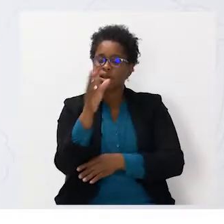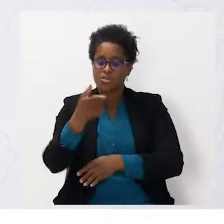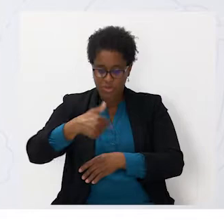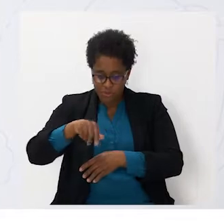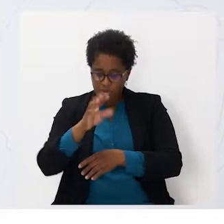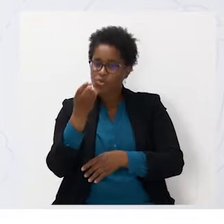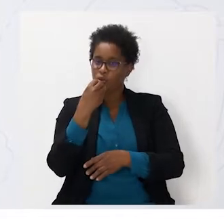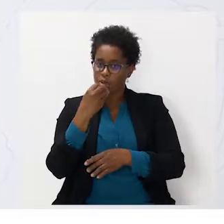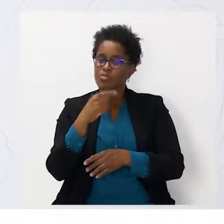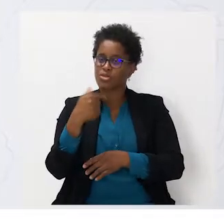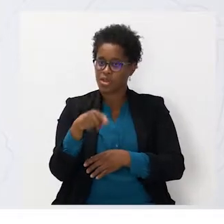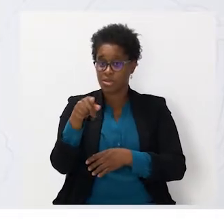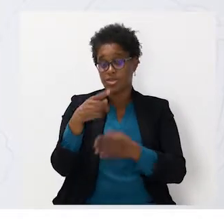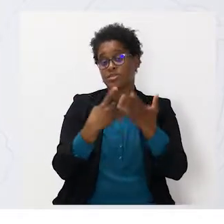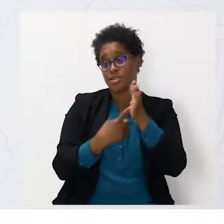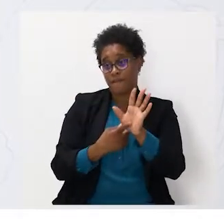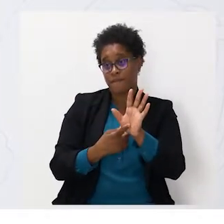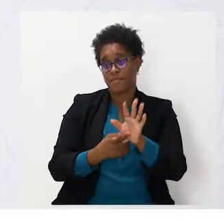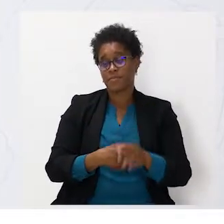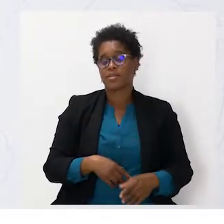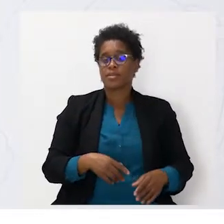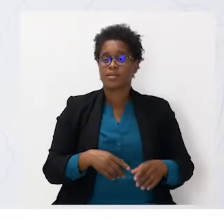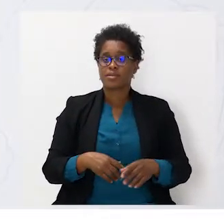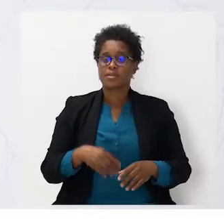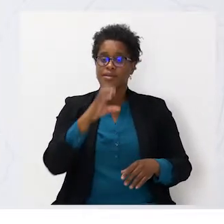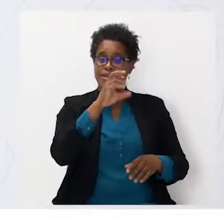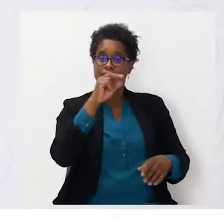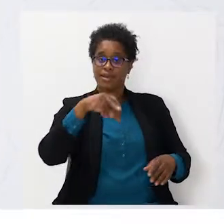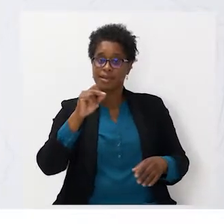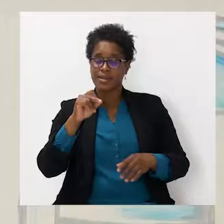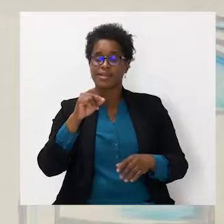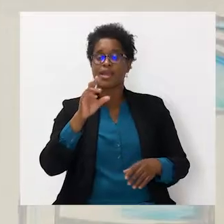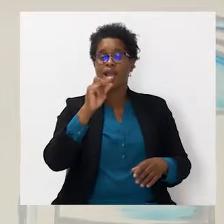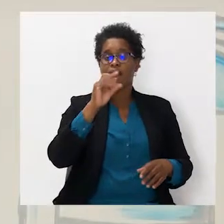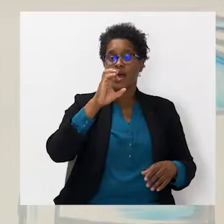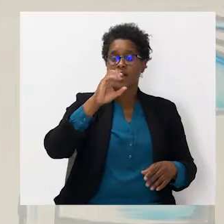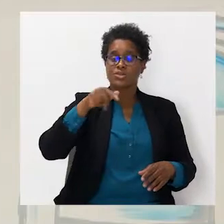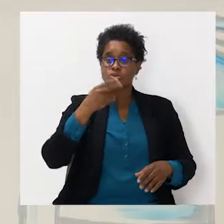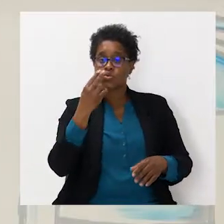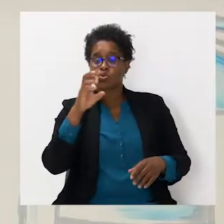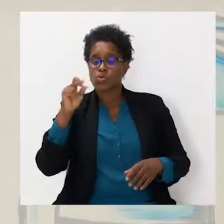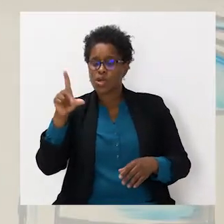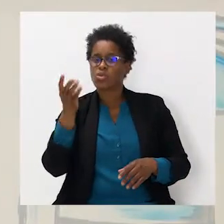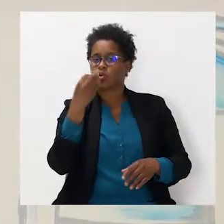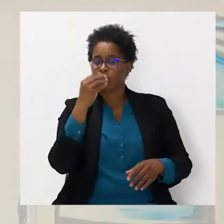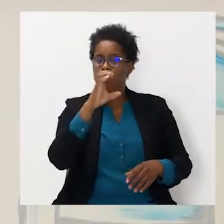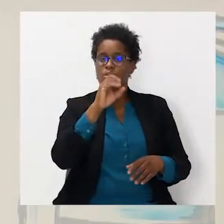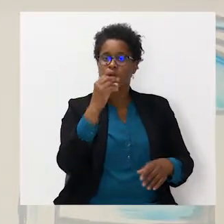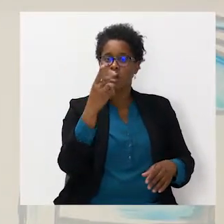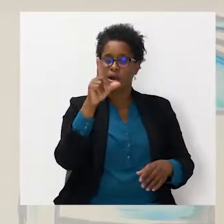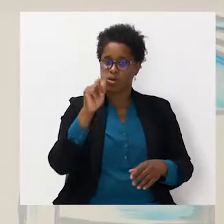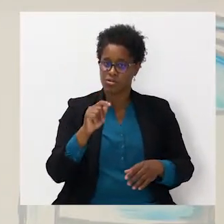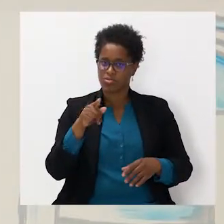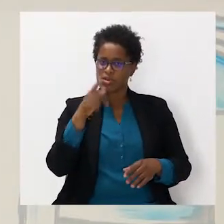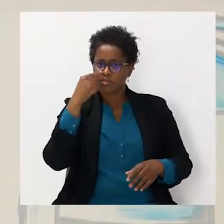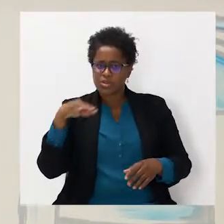nós comemos. Temos aqui exemplo de cana-de-açúcar. Da cana-de-açúcar comemos o caule, meninos.